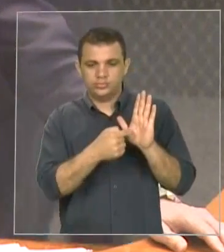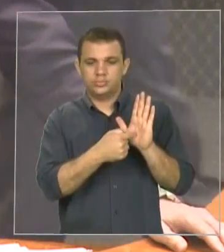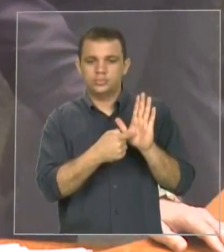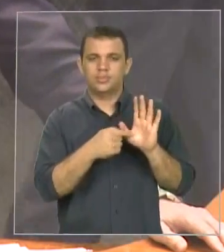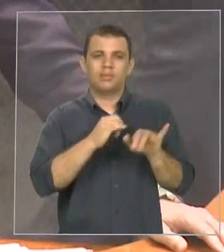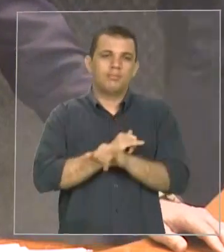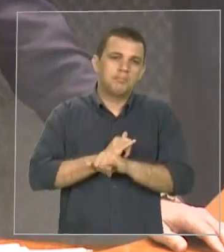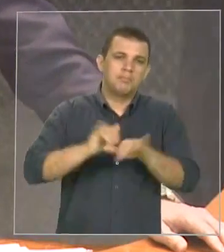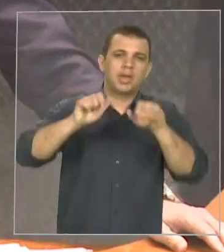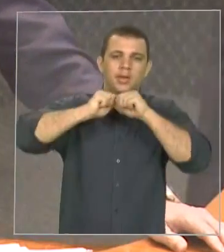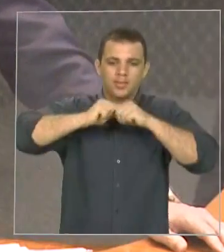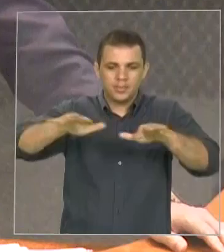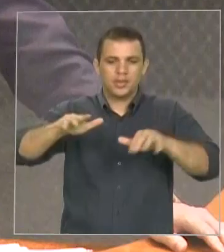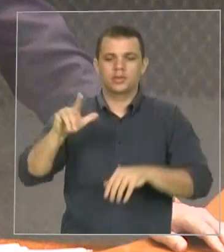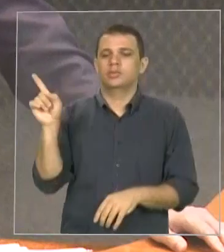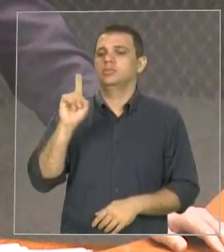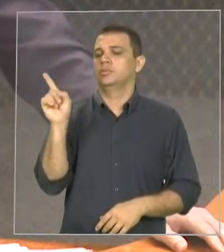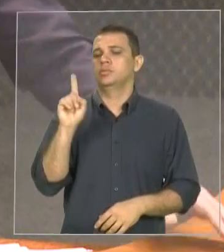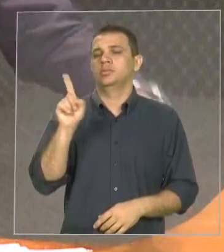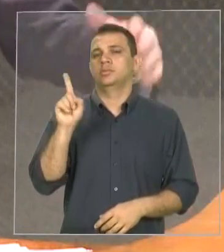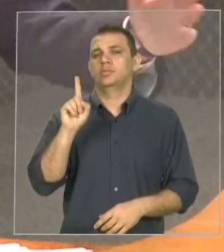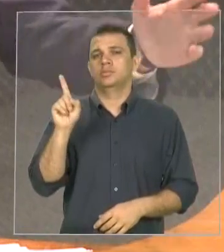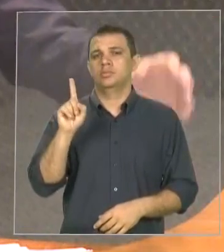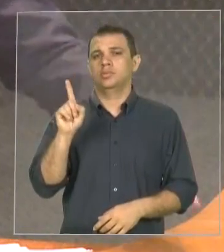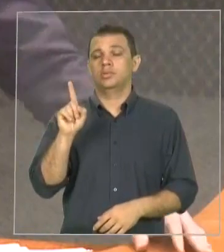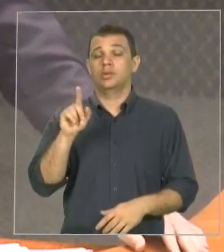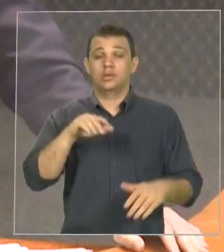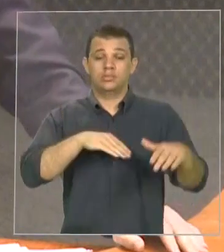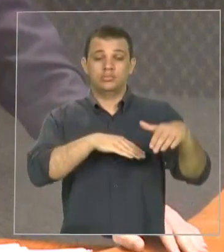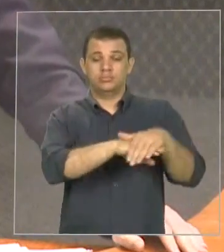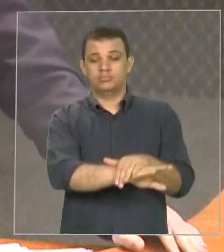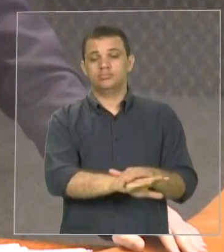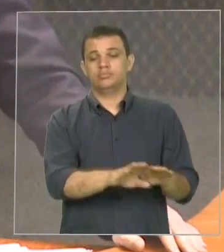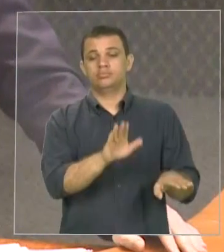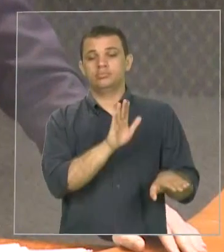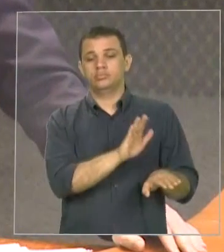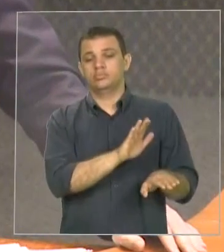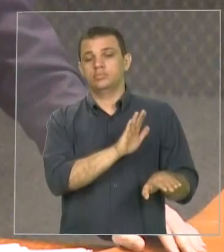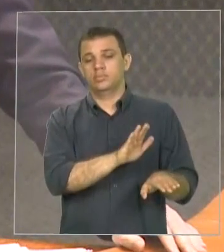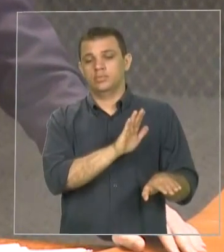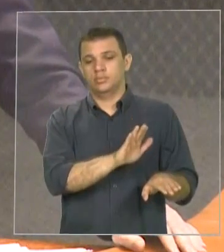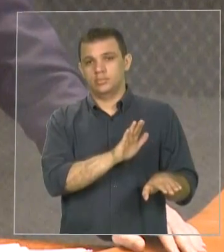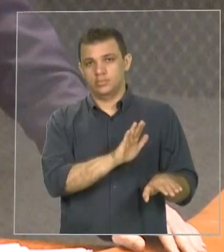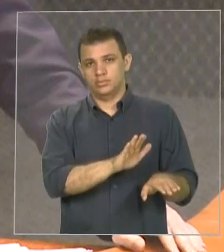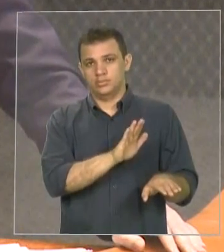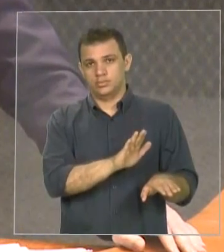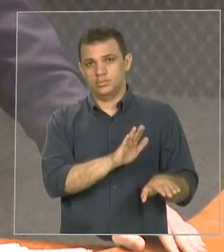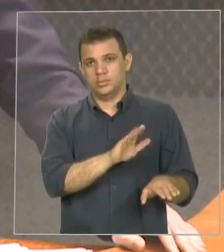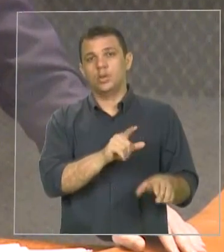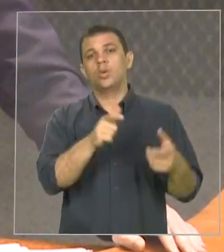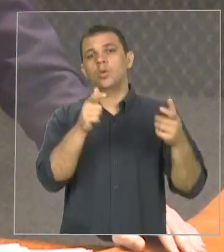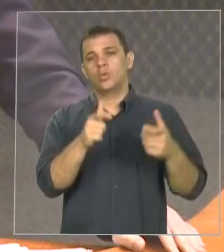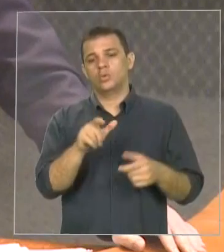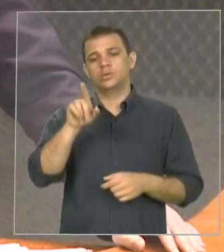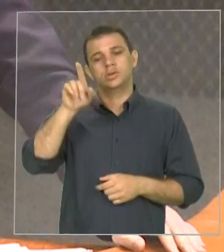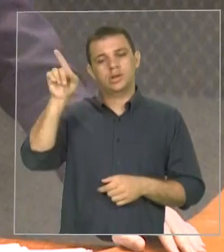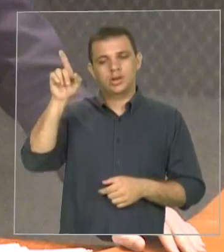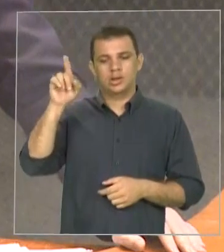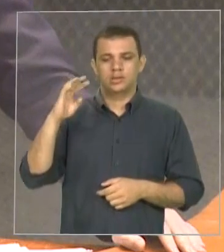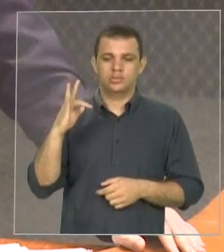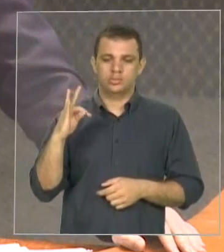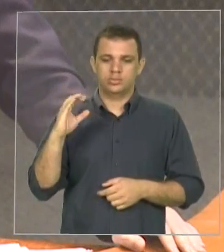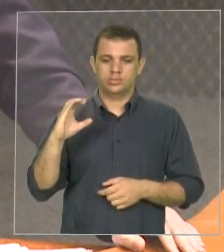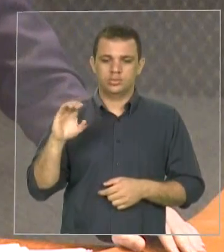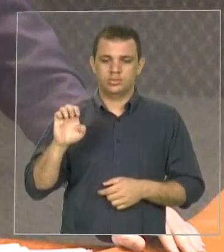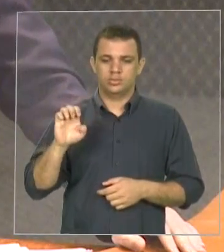documento estava dormindo em uma gaveta qualquer no Tribunal de Contas